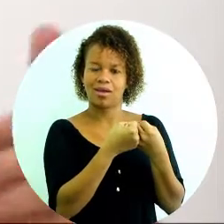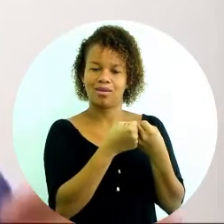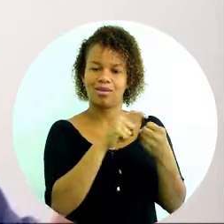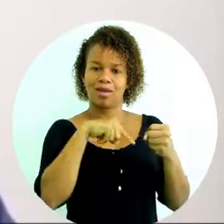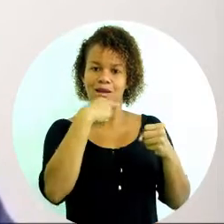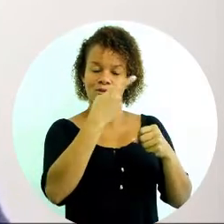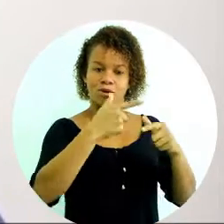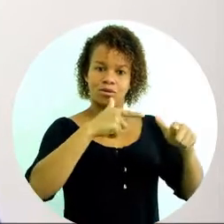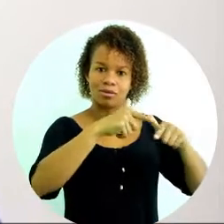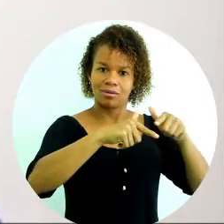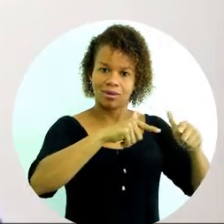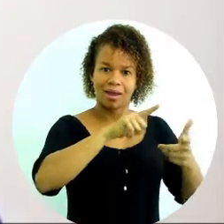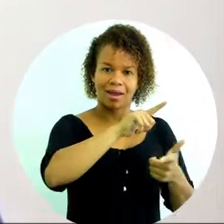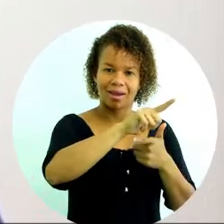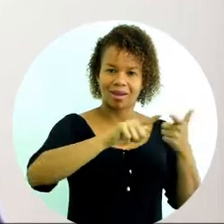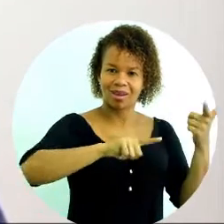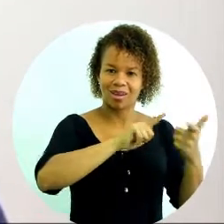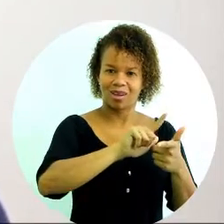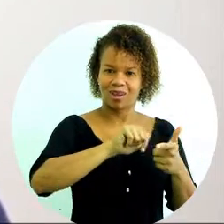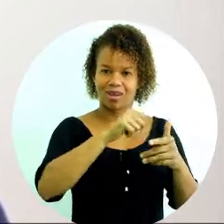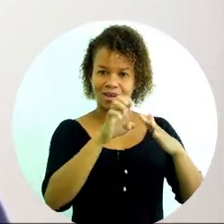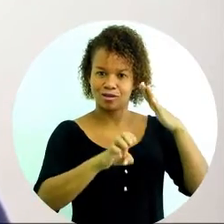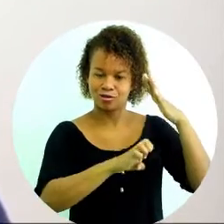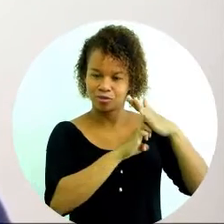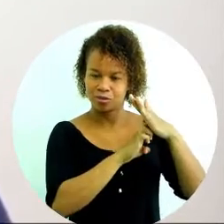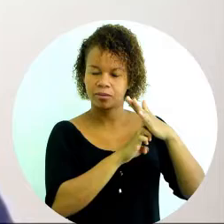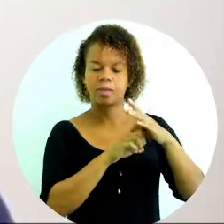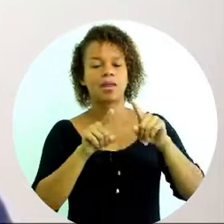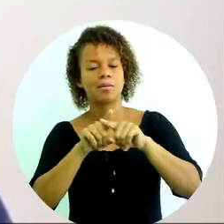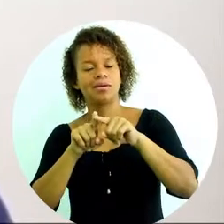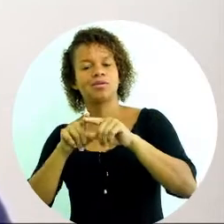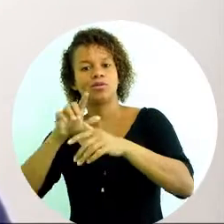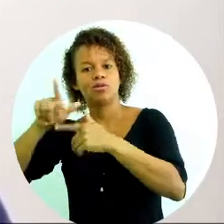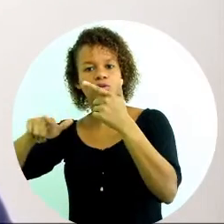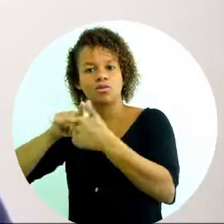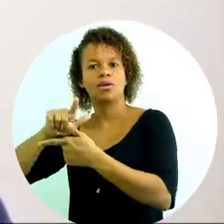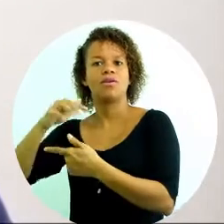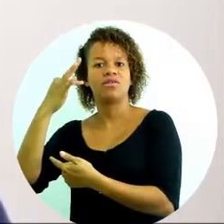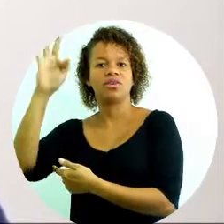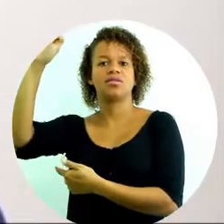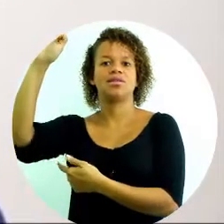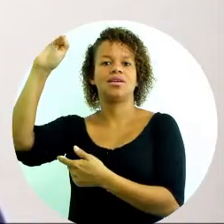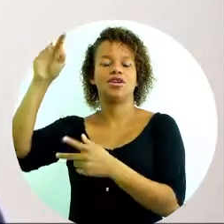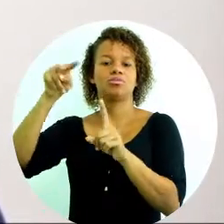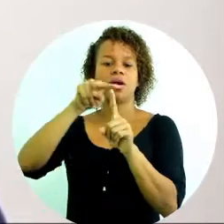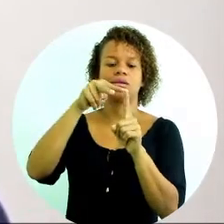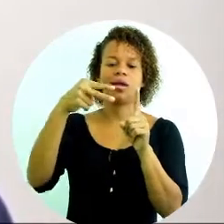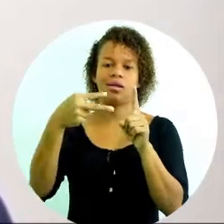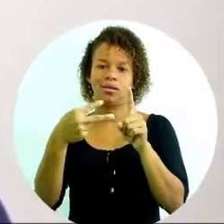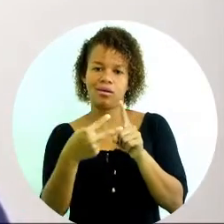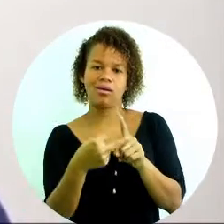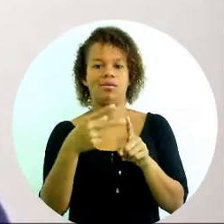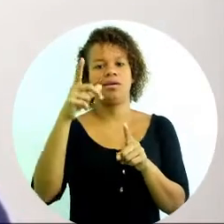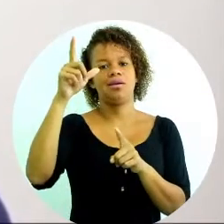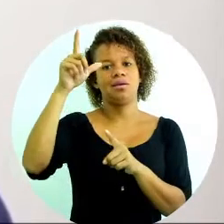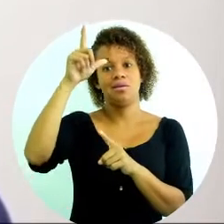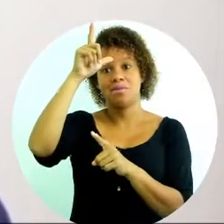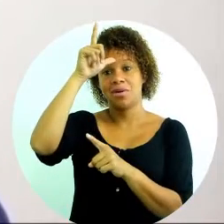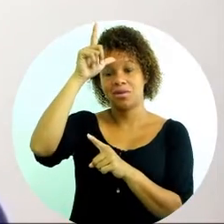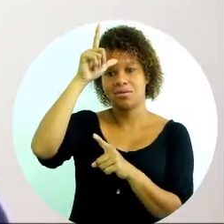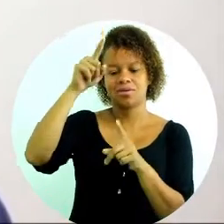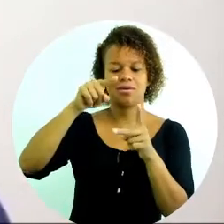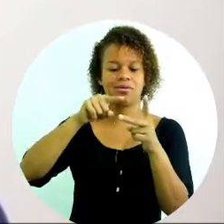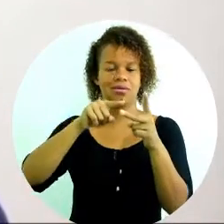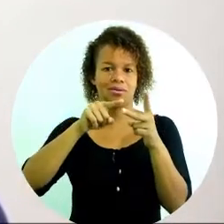sociedade pós-revolução industrial e pós-revolução francesa. A perspectiva